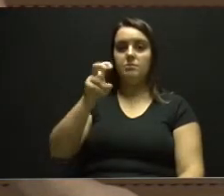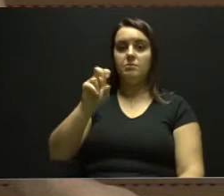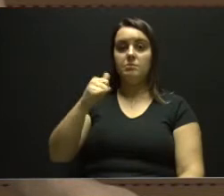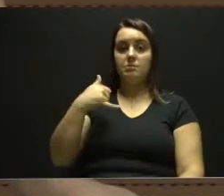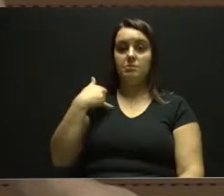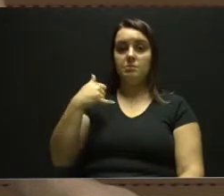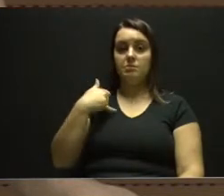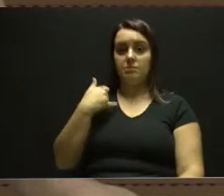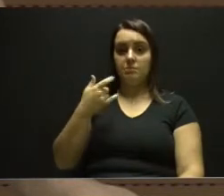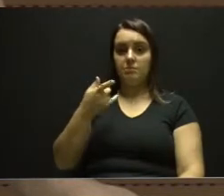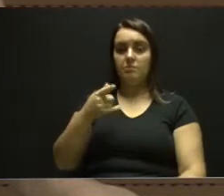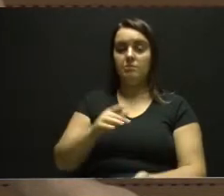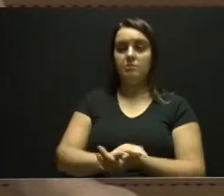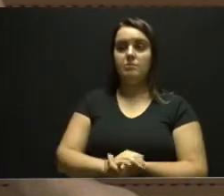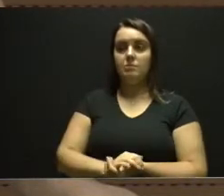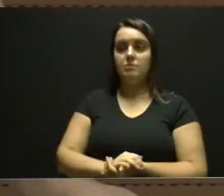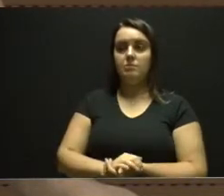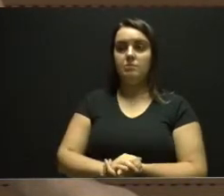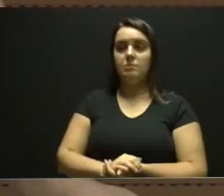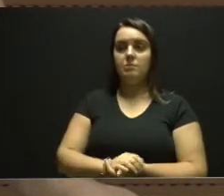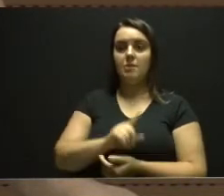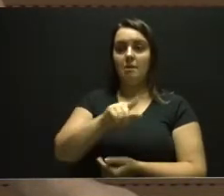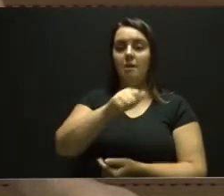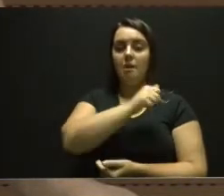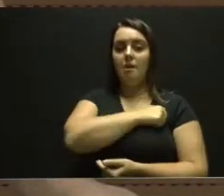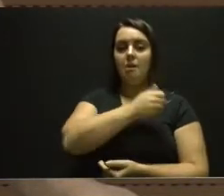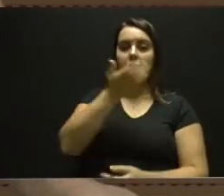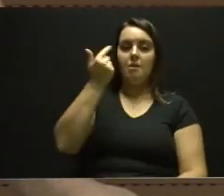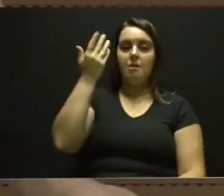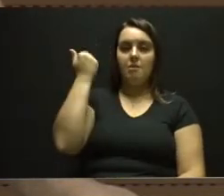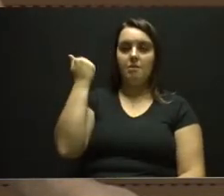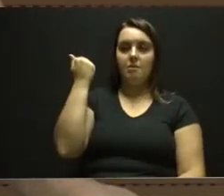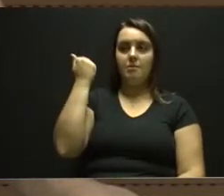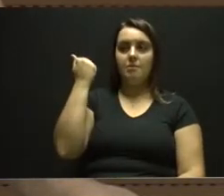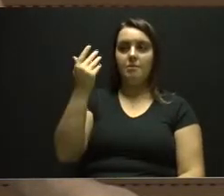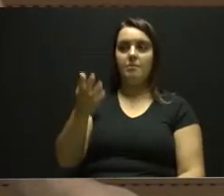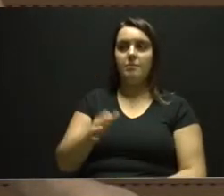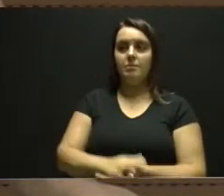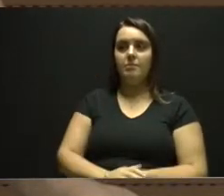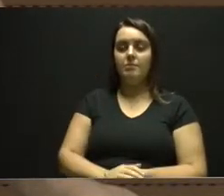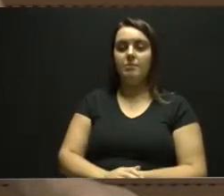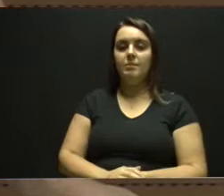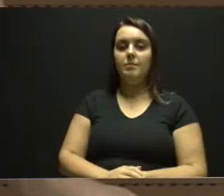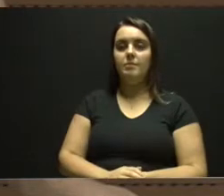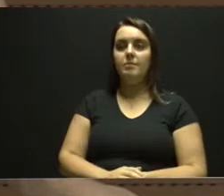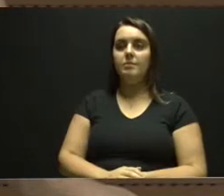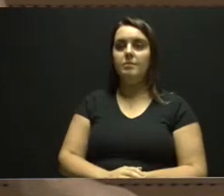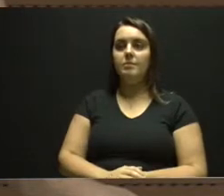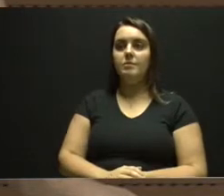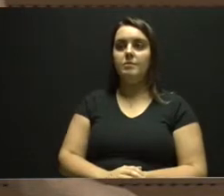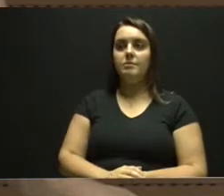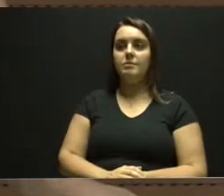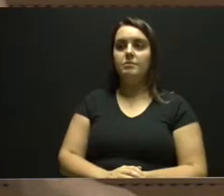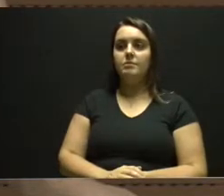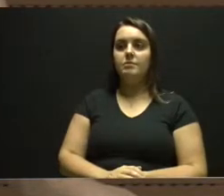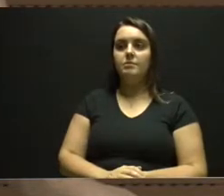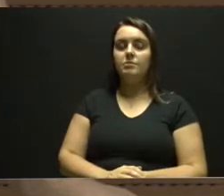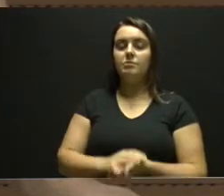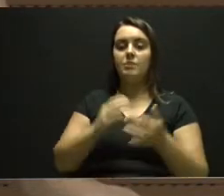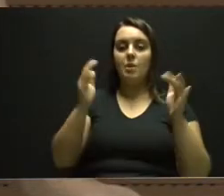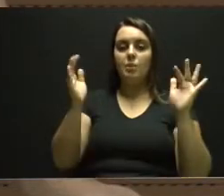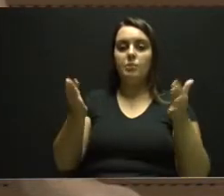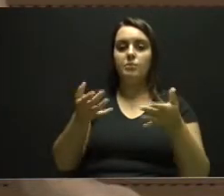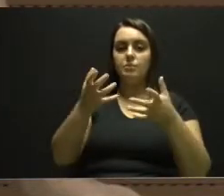sua aluna na bandinha hoje a minha netinha também está fazendo umas aulas né é e eu queria